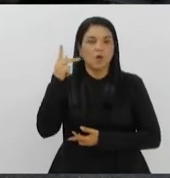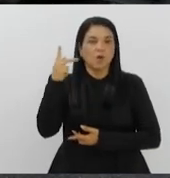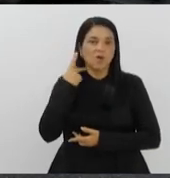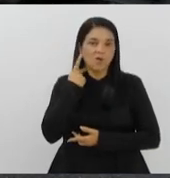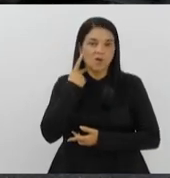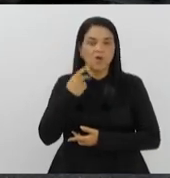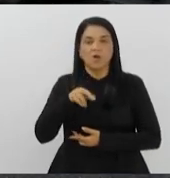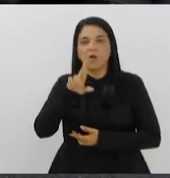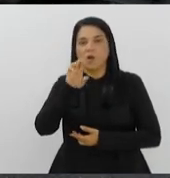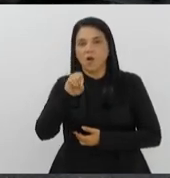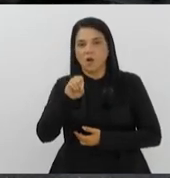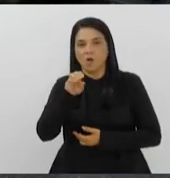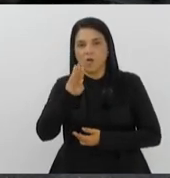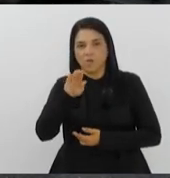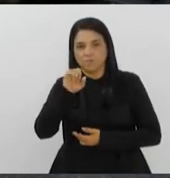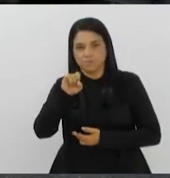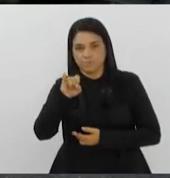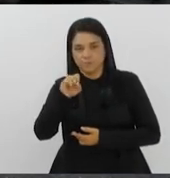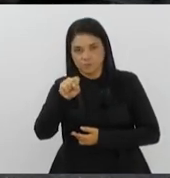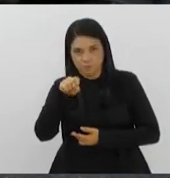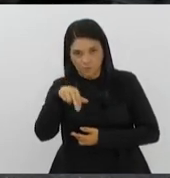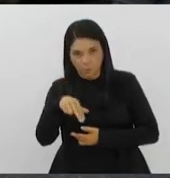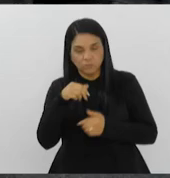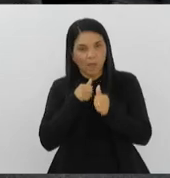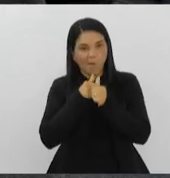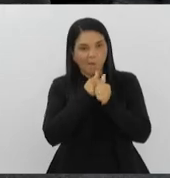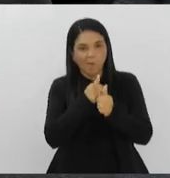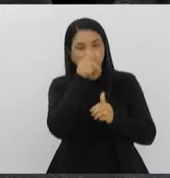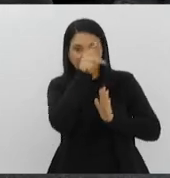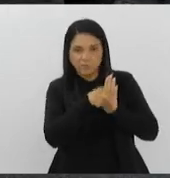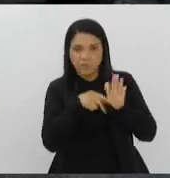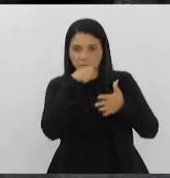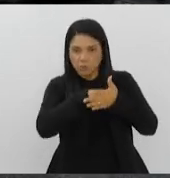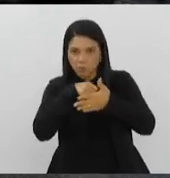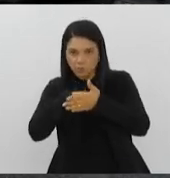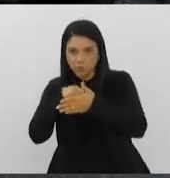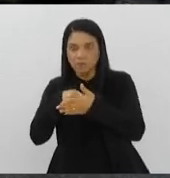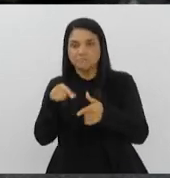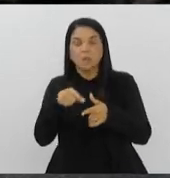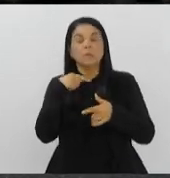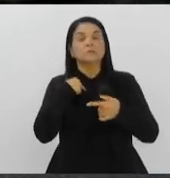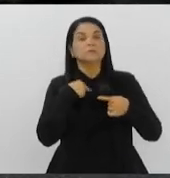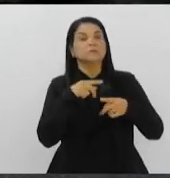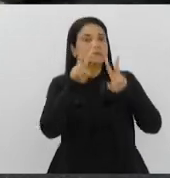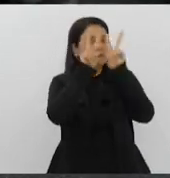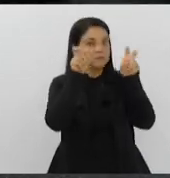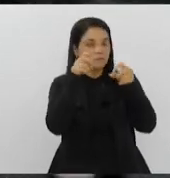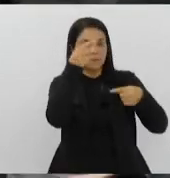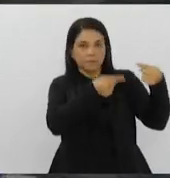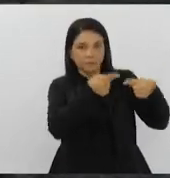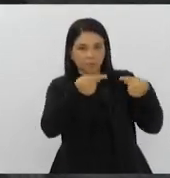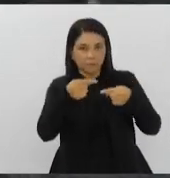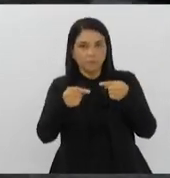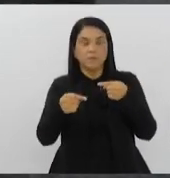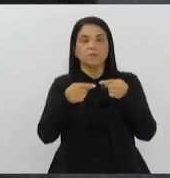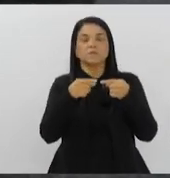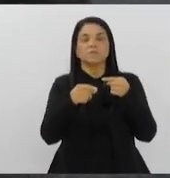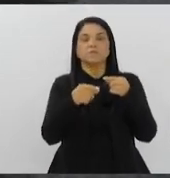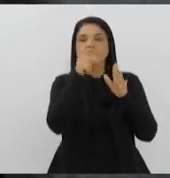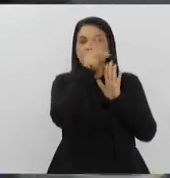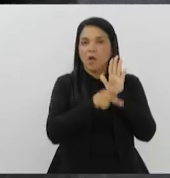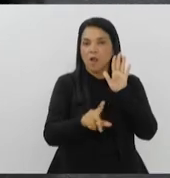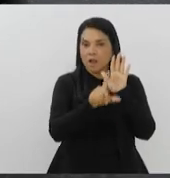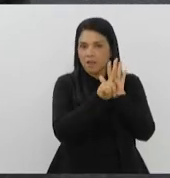luta. Esse projeto é fruto desse grande debate trazido à casa a respeito da questão de Stoeger. Nós